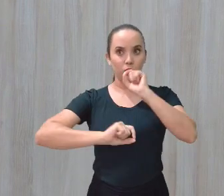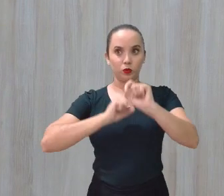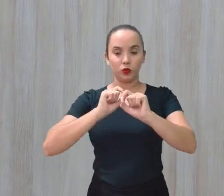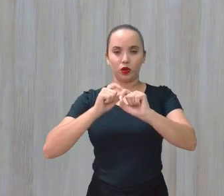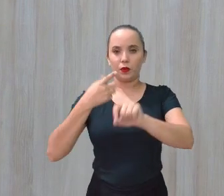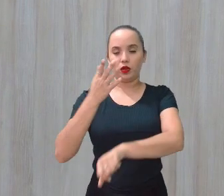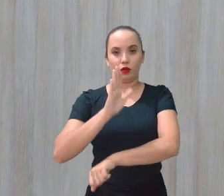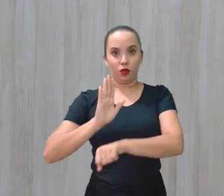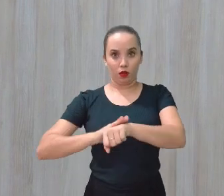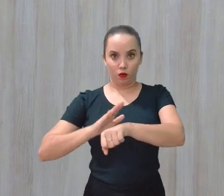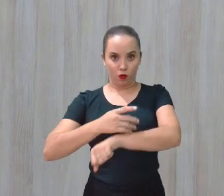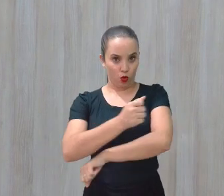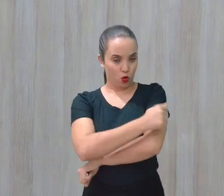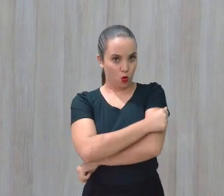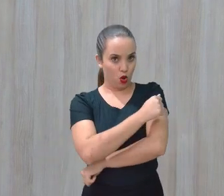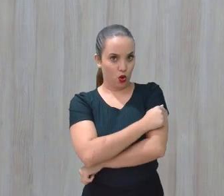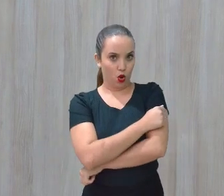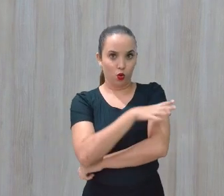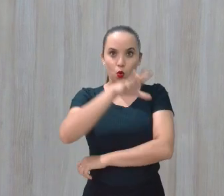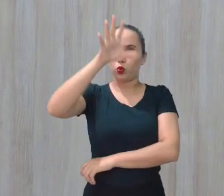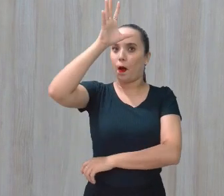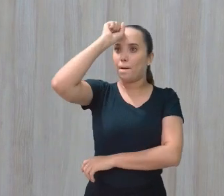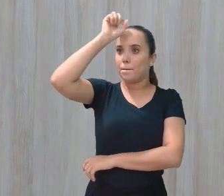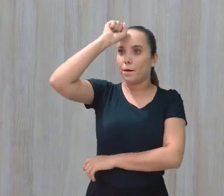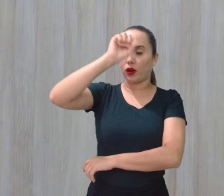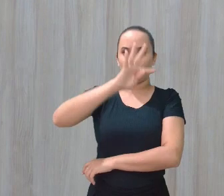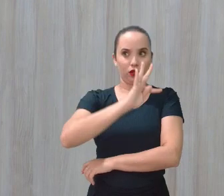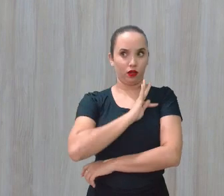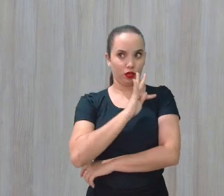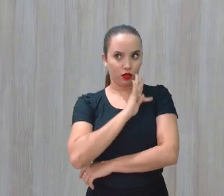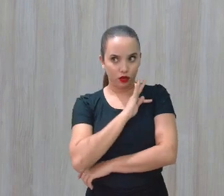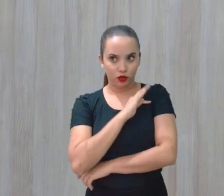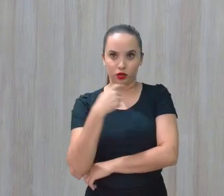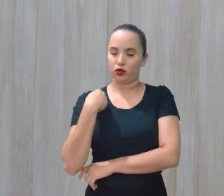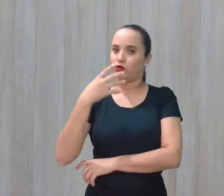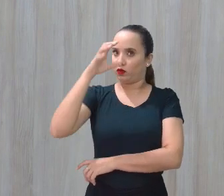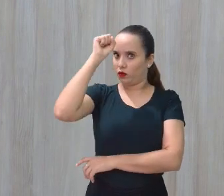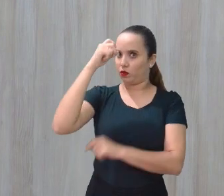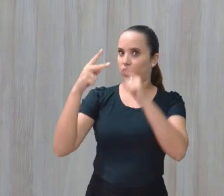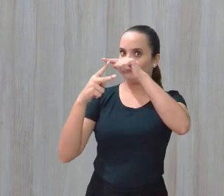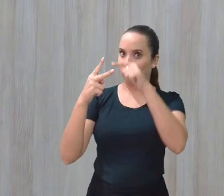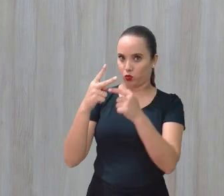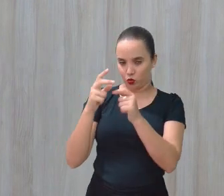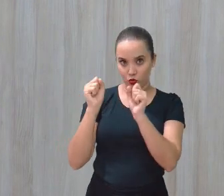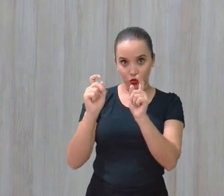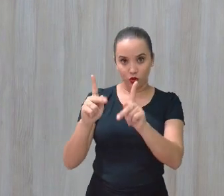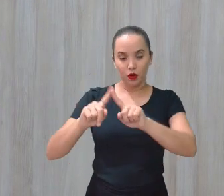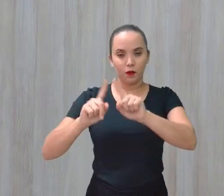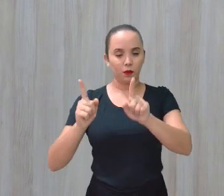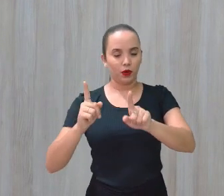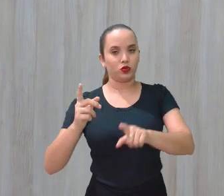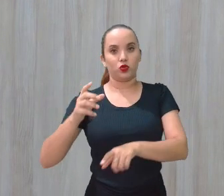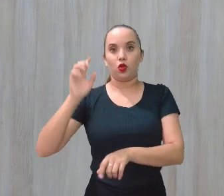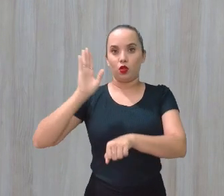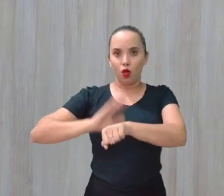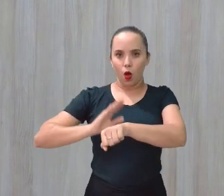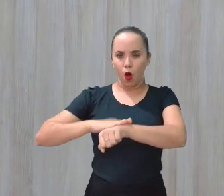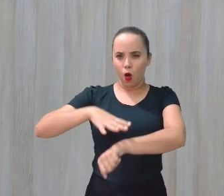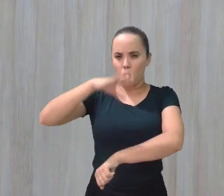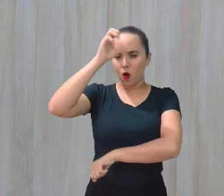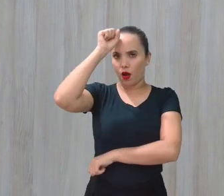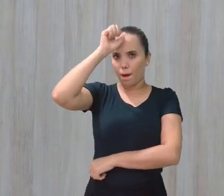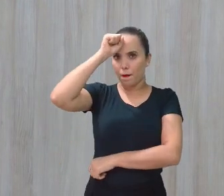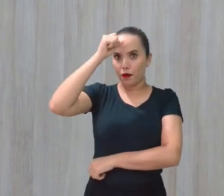os estudantes eles aprendem essa técnica, né? A gente vai aprender duas, tá certo? Mas quando eles aprendem essas técnicas, a